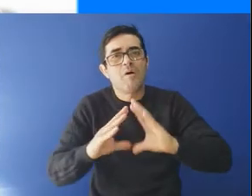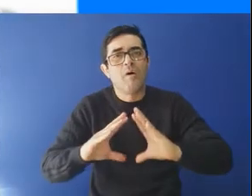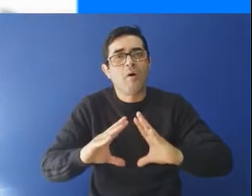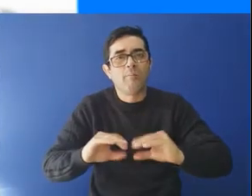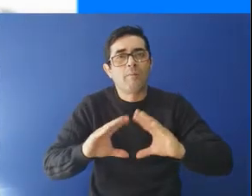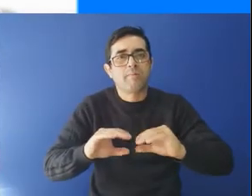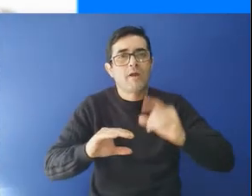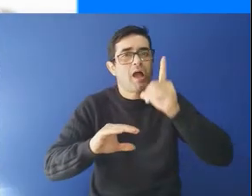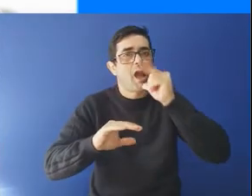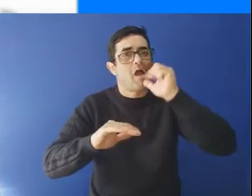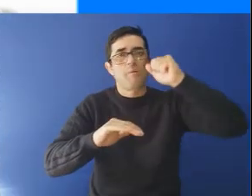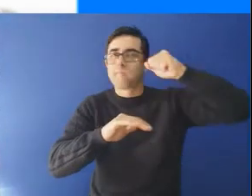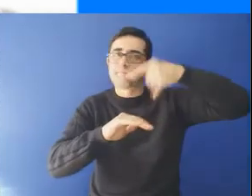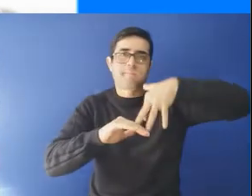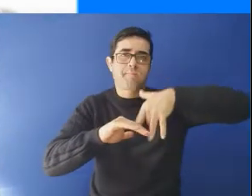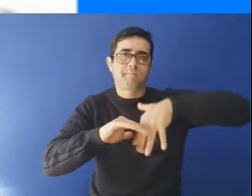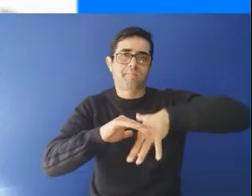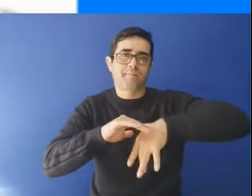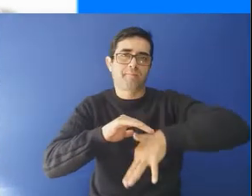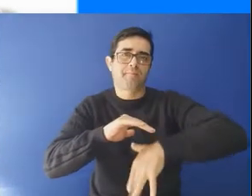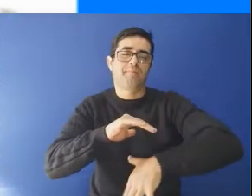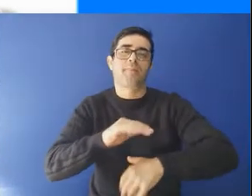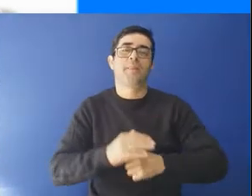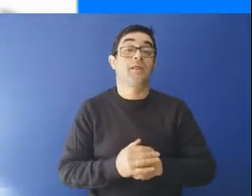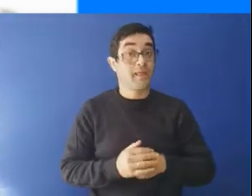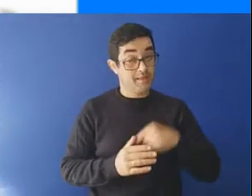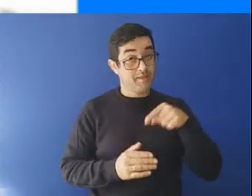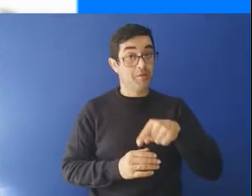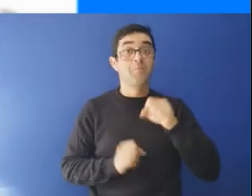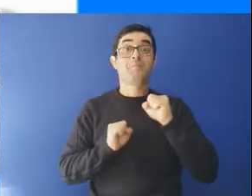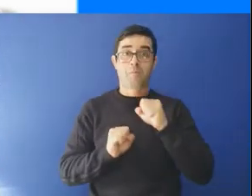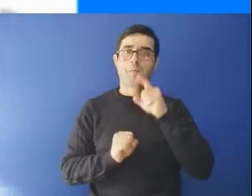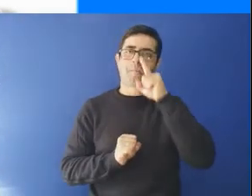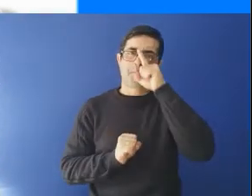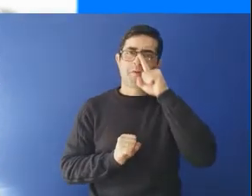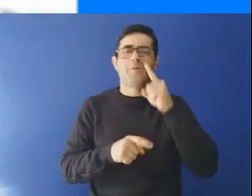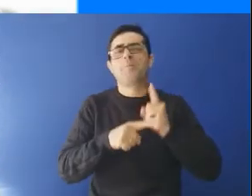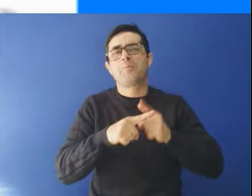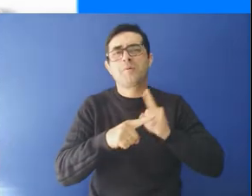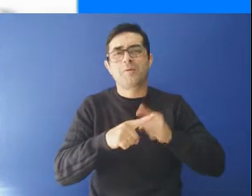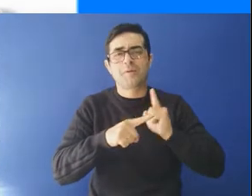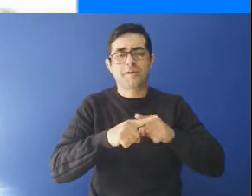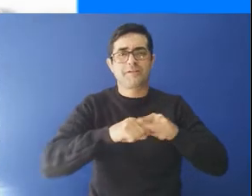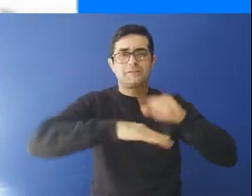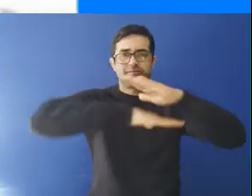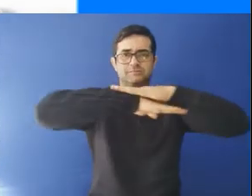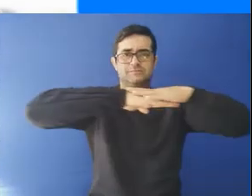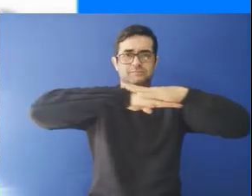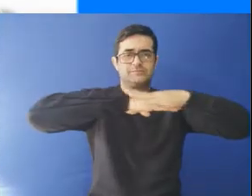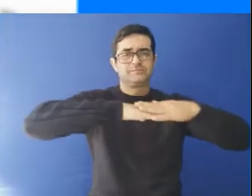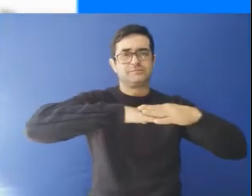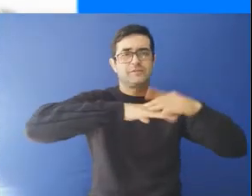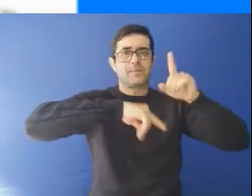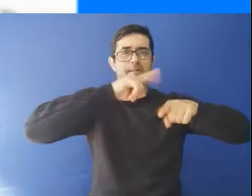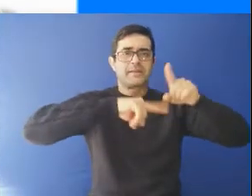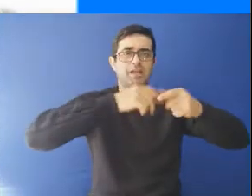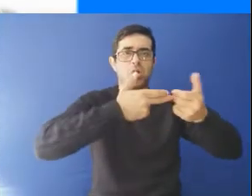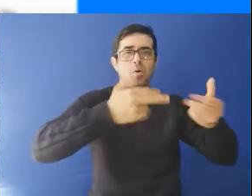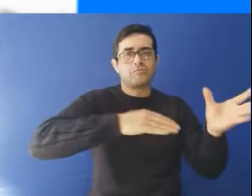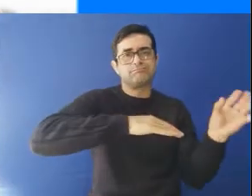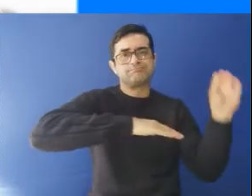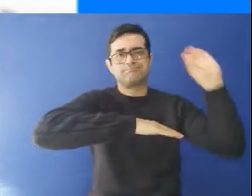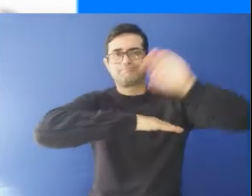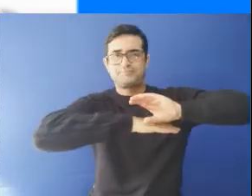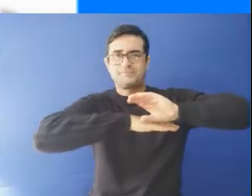tem uma boa drenagem. Isso pode representar um risco de contaminação para as águas subterrâneas. Se eu tenho um